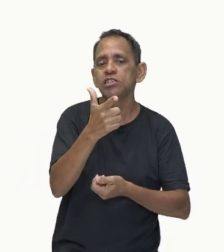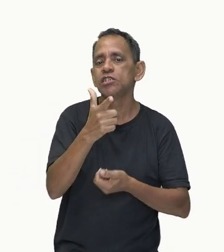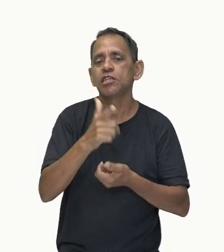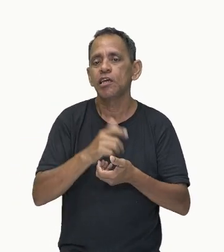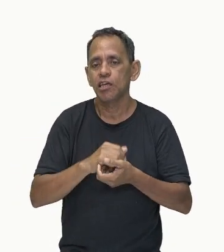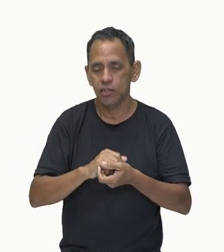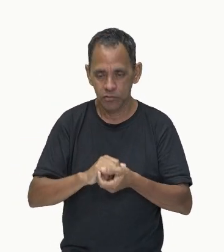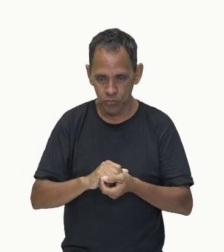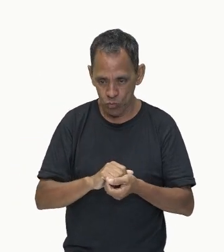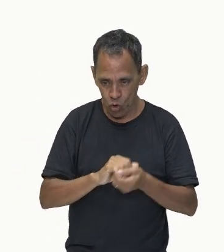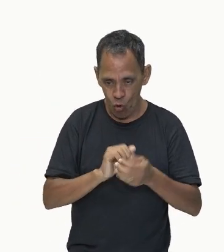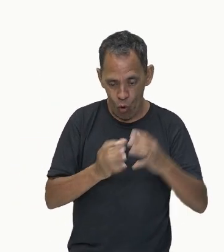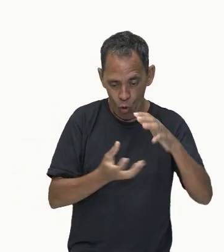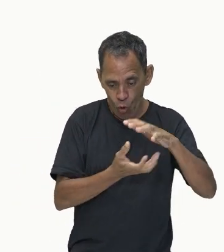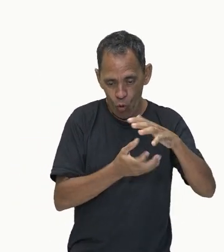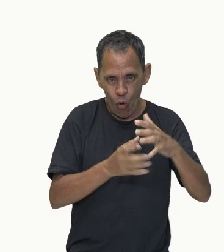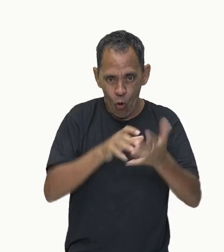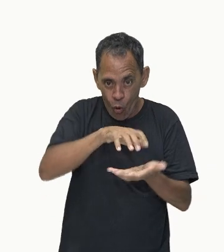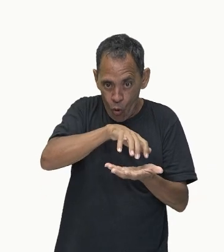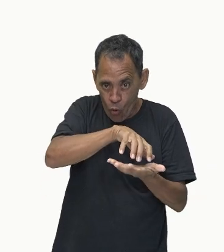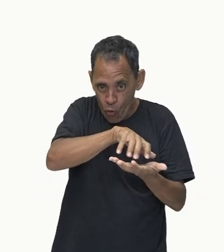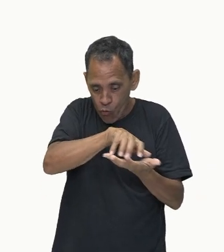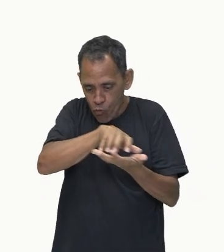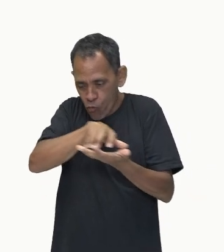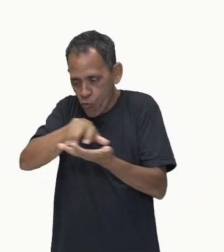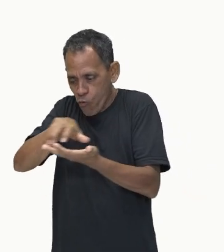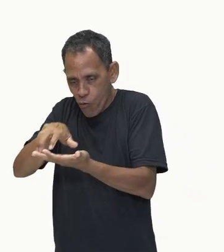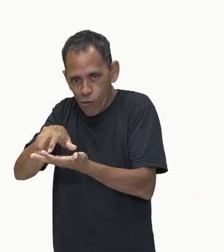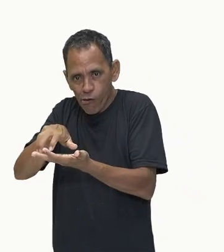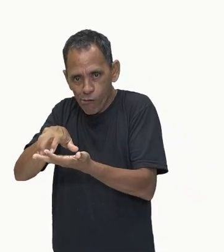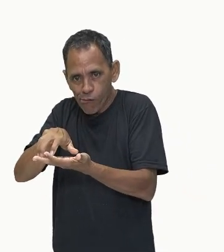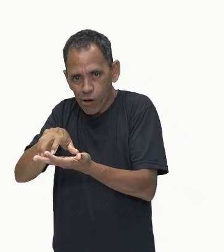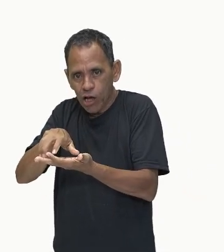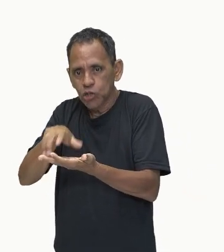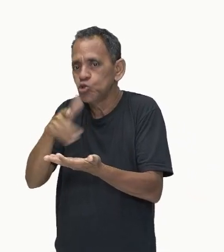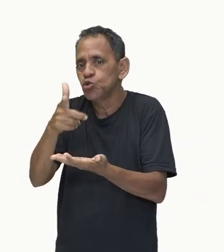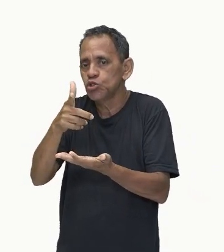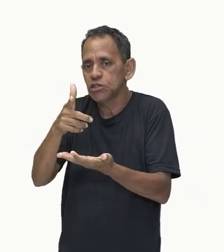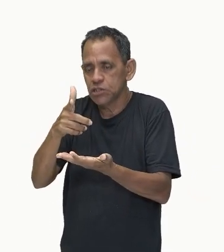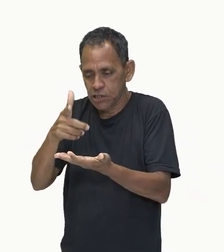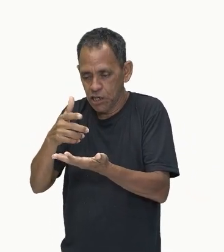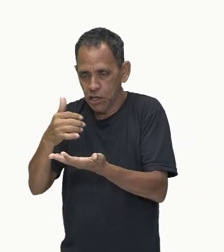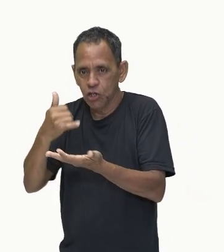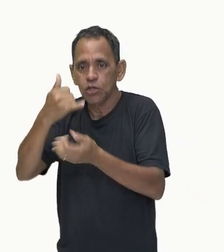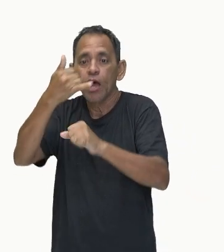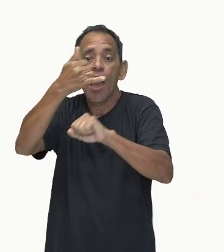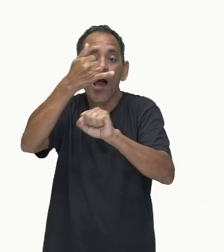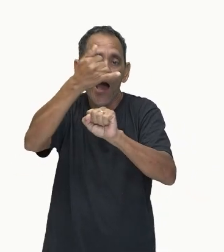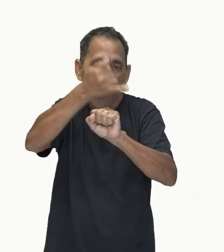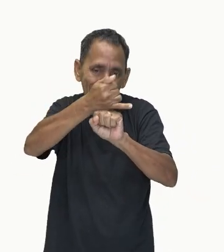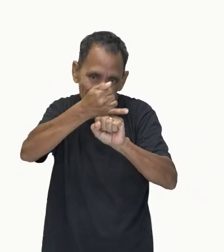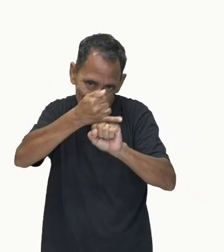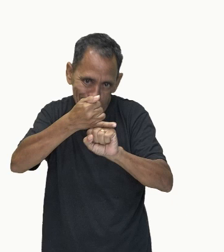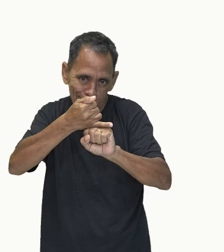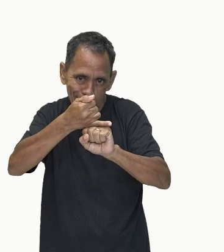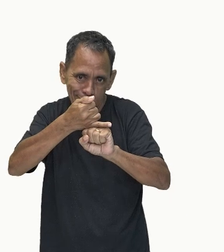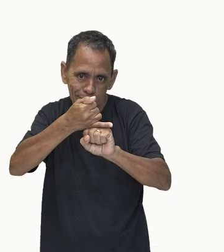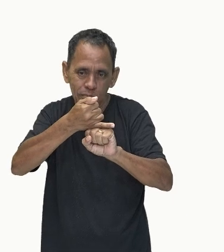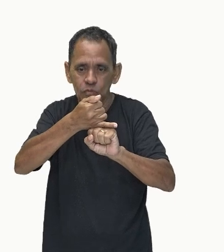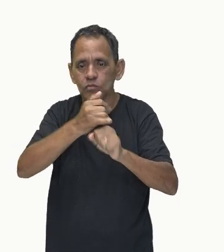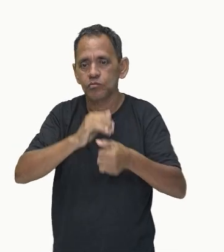o corpo e a superfície de apoio. Então essa força é aplicada, o corpo ele